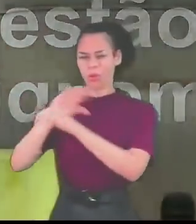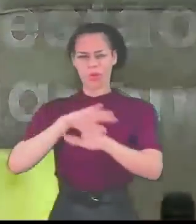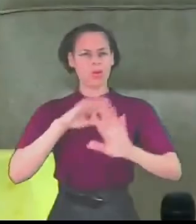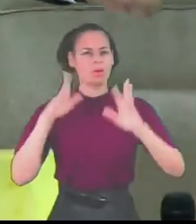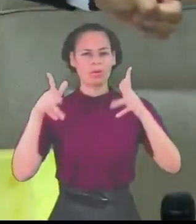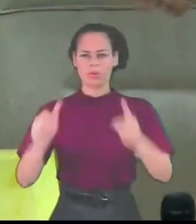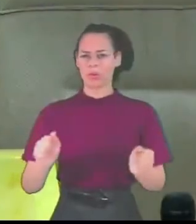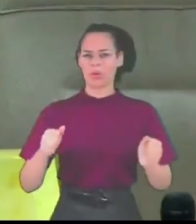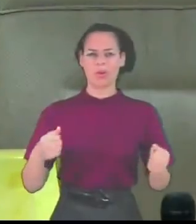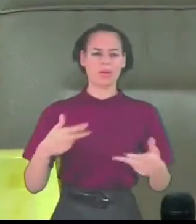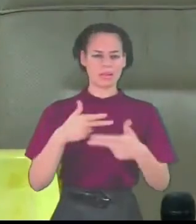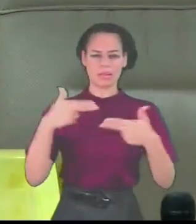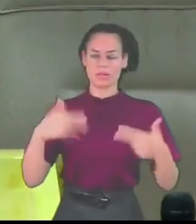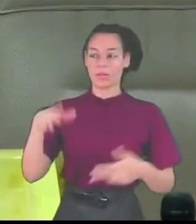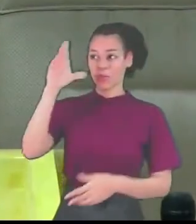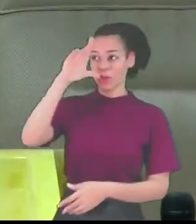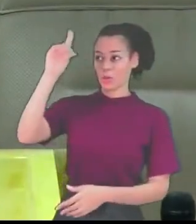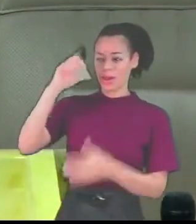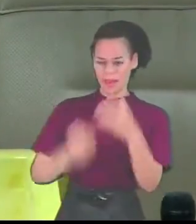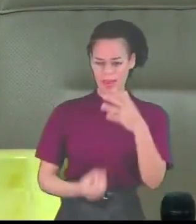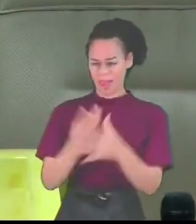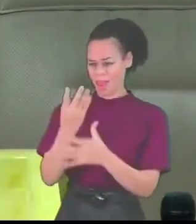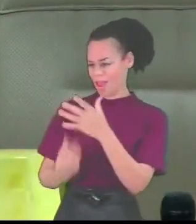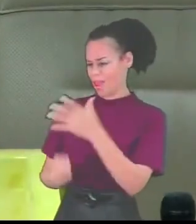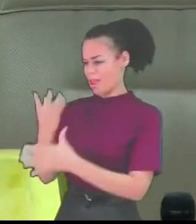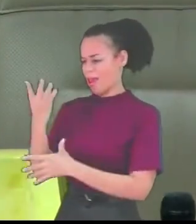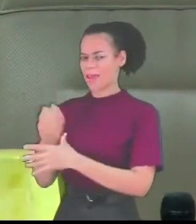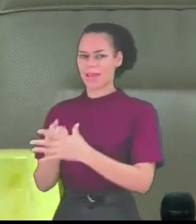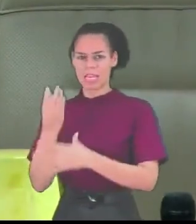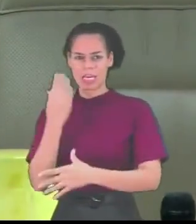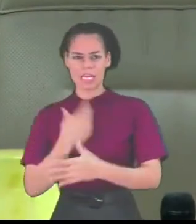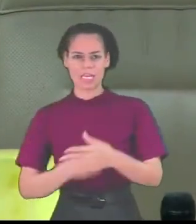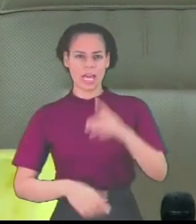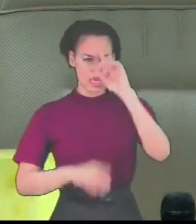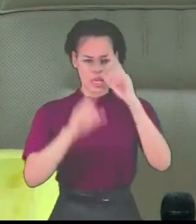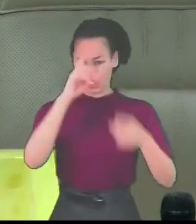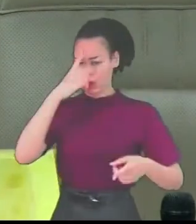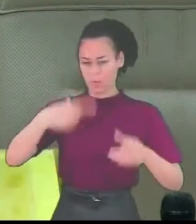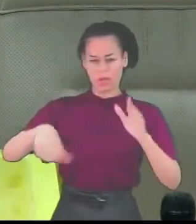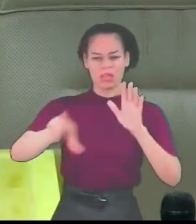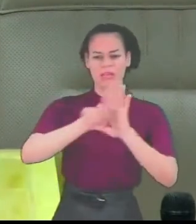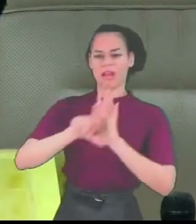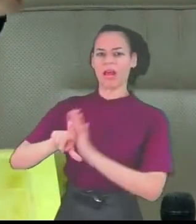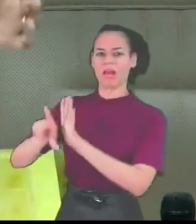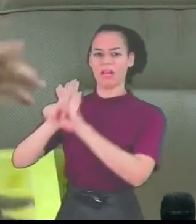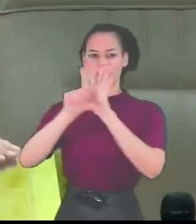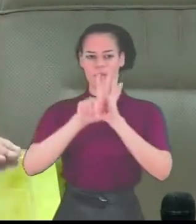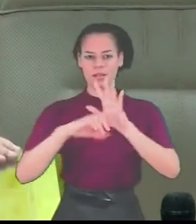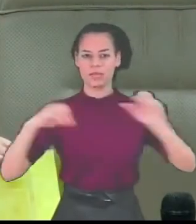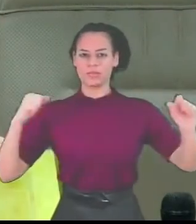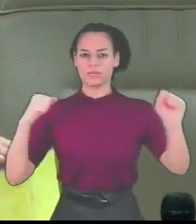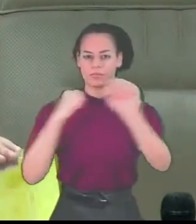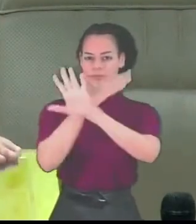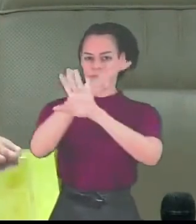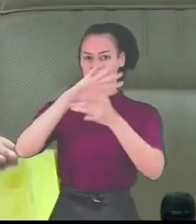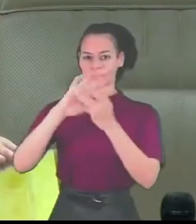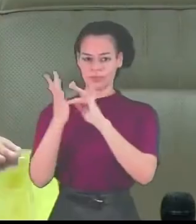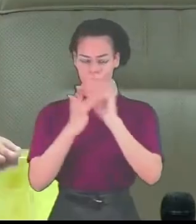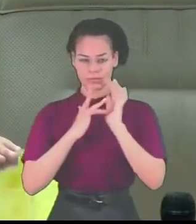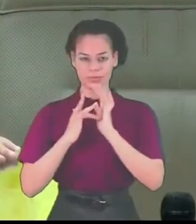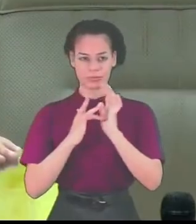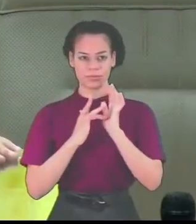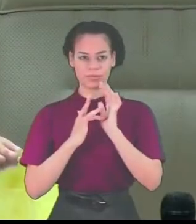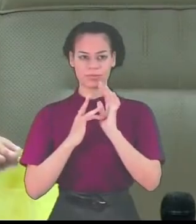é aquele que cria a gente faz leis de sustentação glórias a Jesus